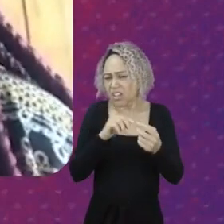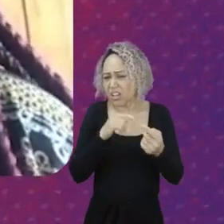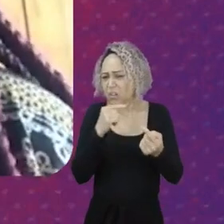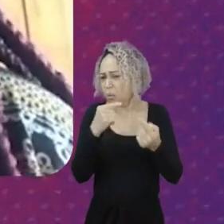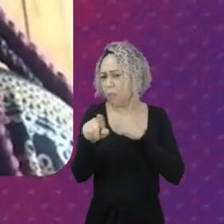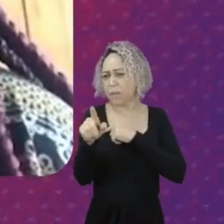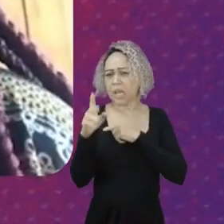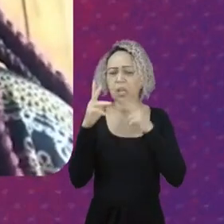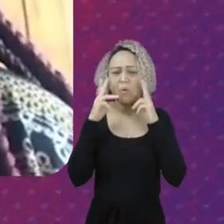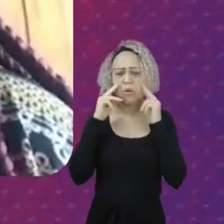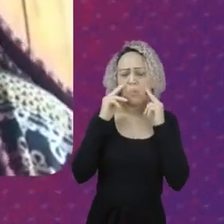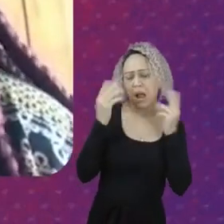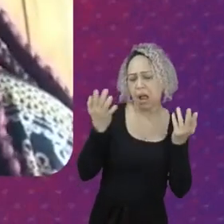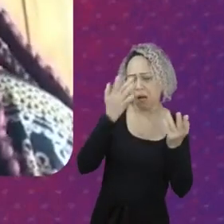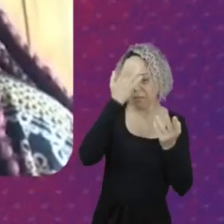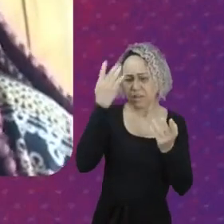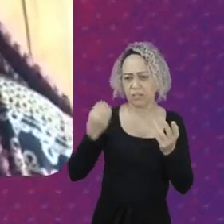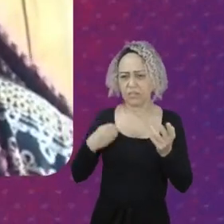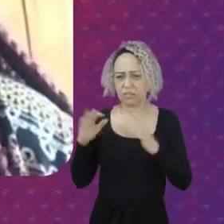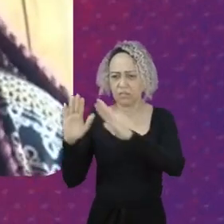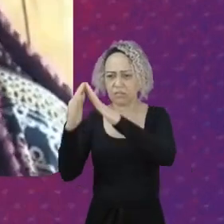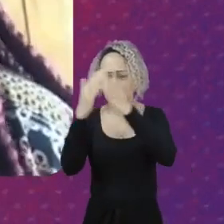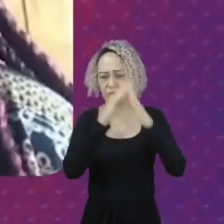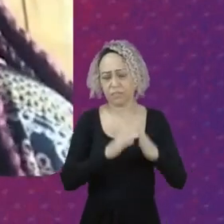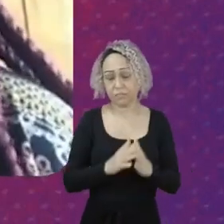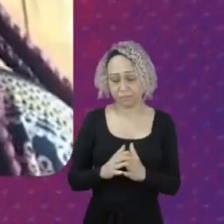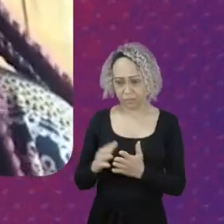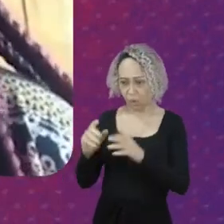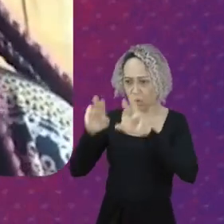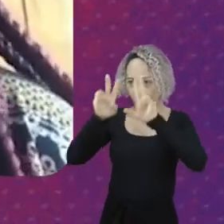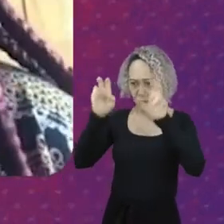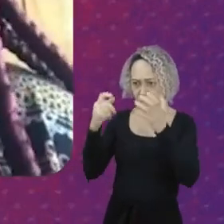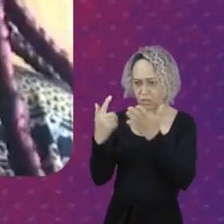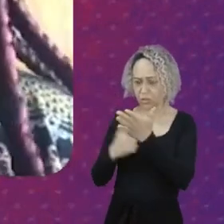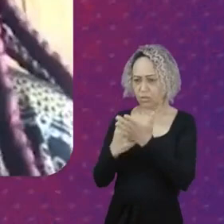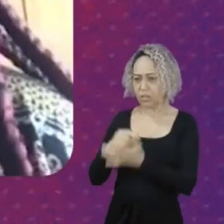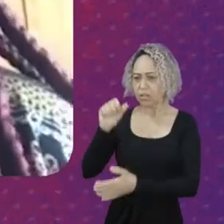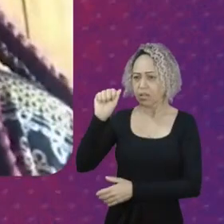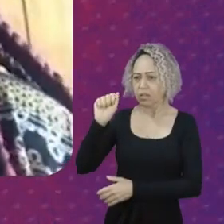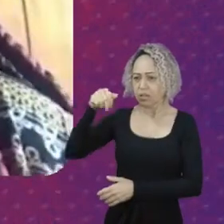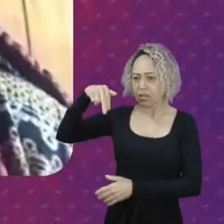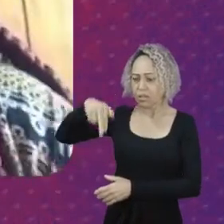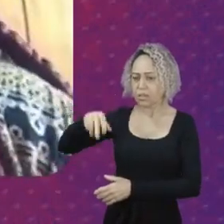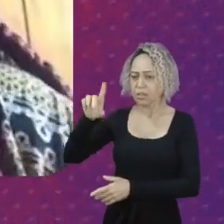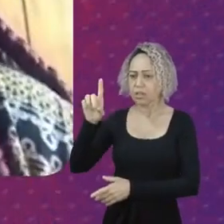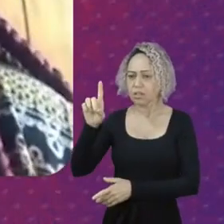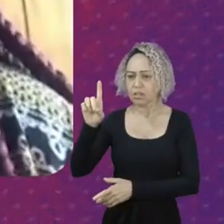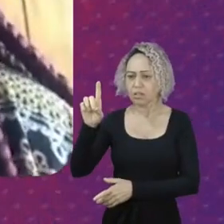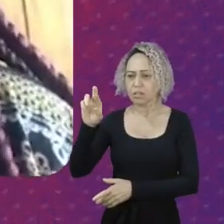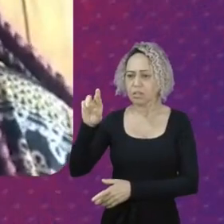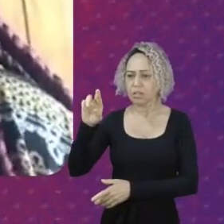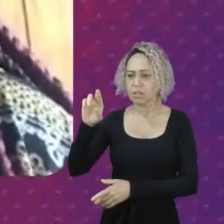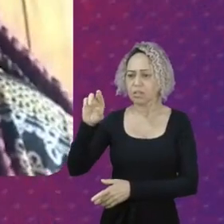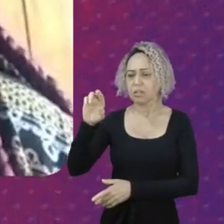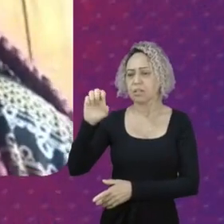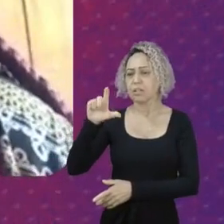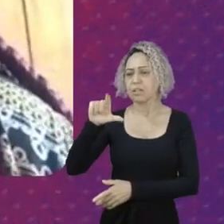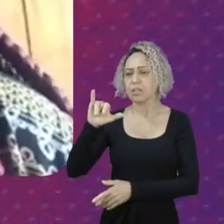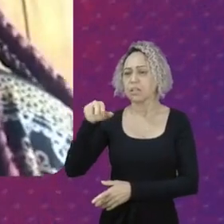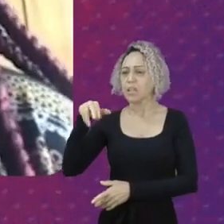espaços favelados. Andrelino Campos, o título do livro dele é Do Quilombo às Favelas, a produção do